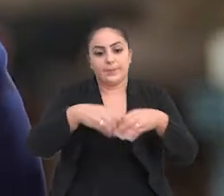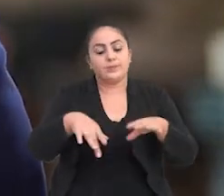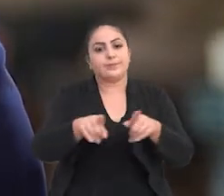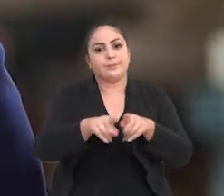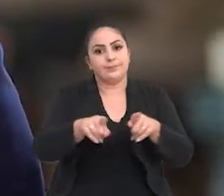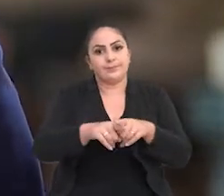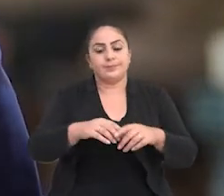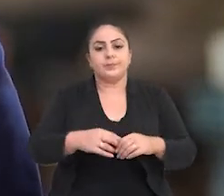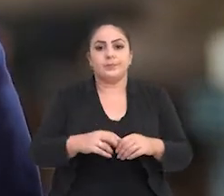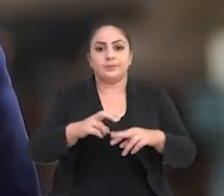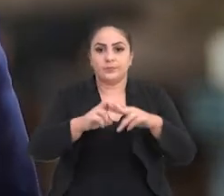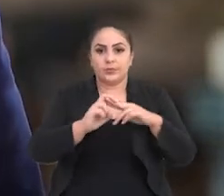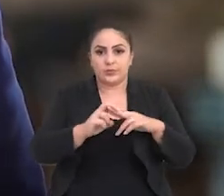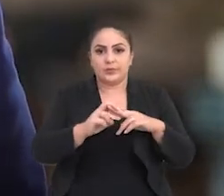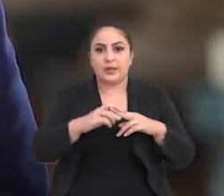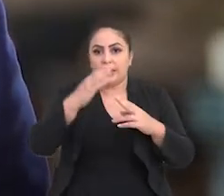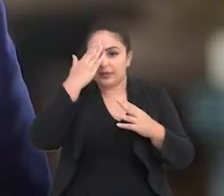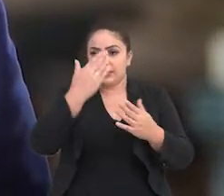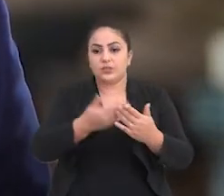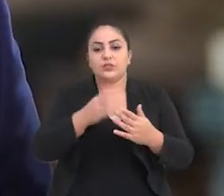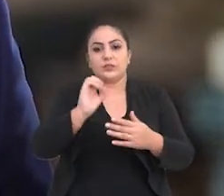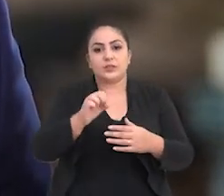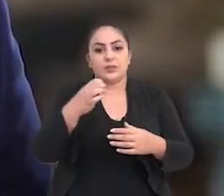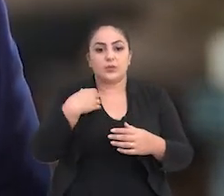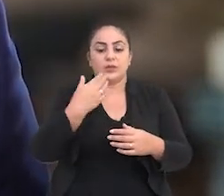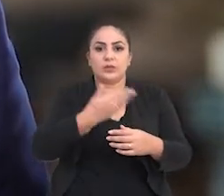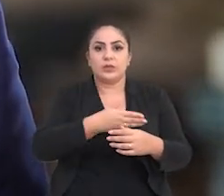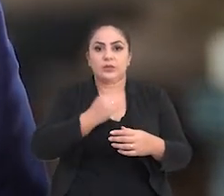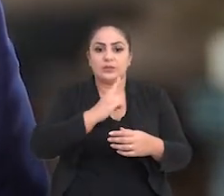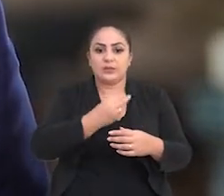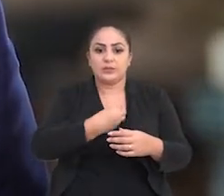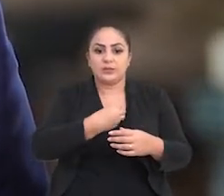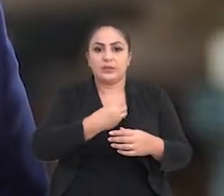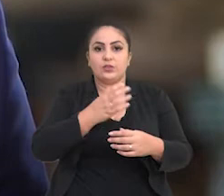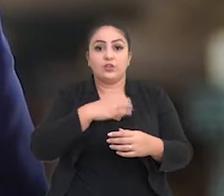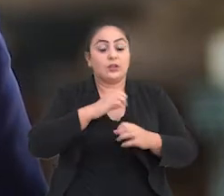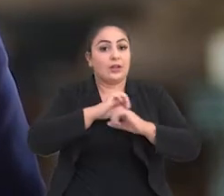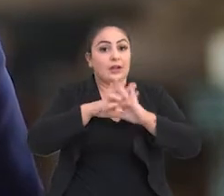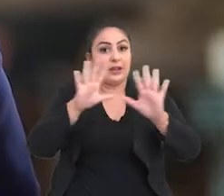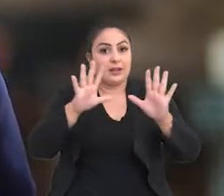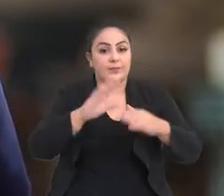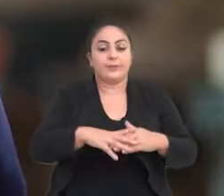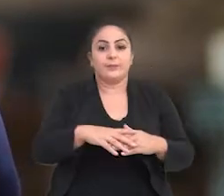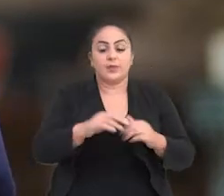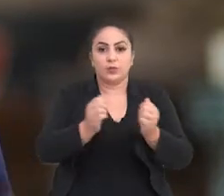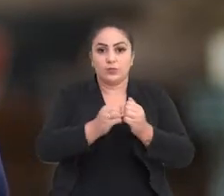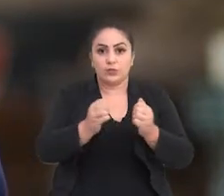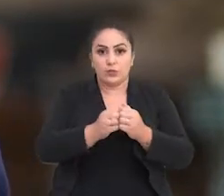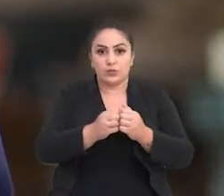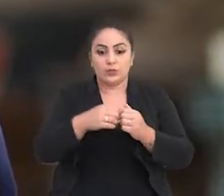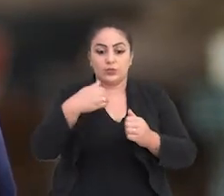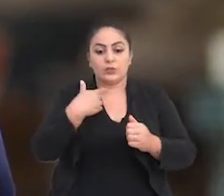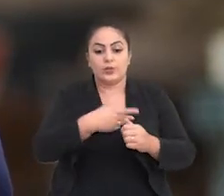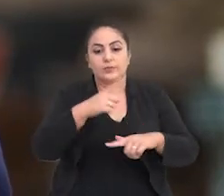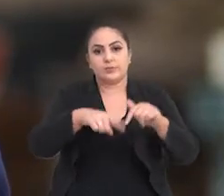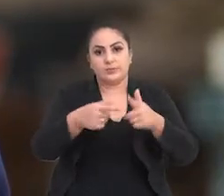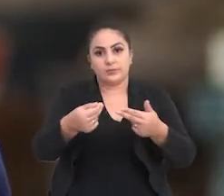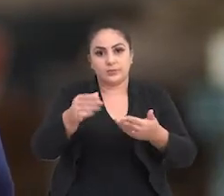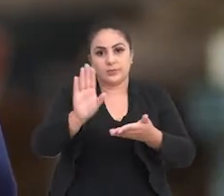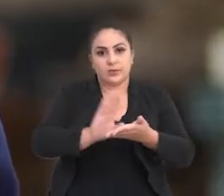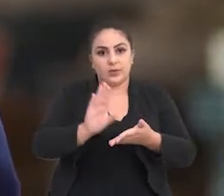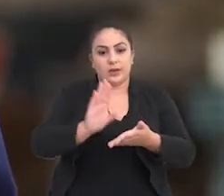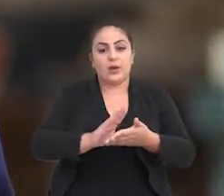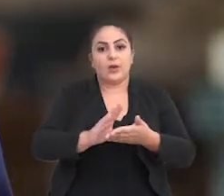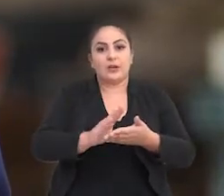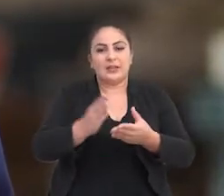todo prejudicada também. Por isso, acredite no que nós estamos colocando de forma muito clara. Através dos nossos